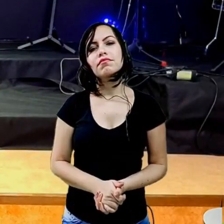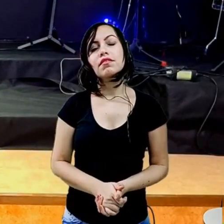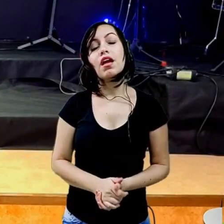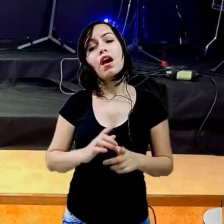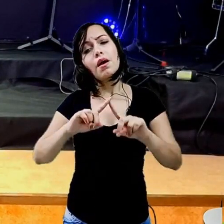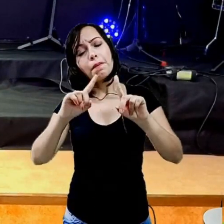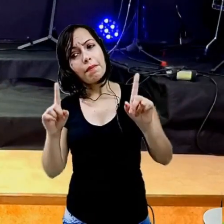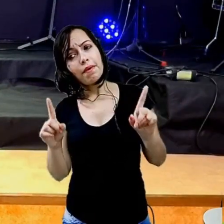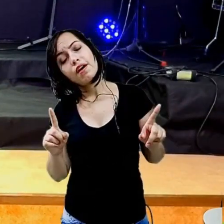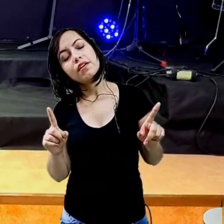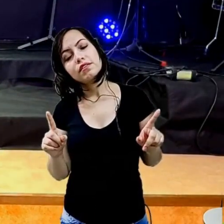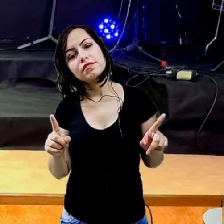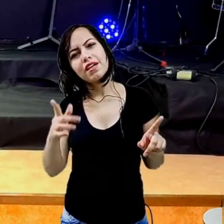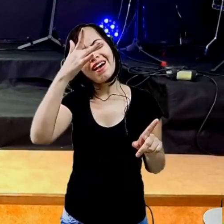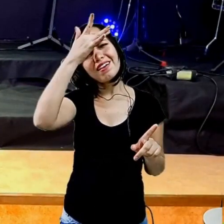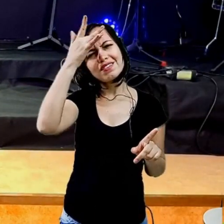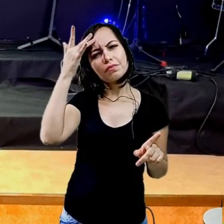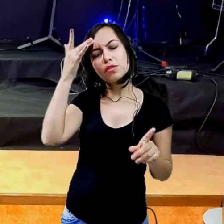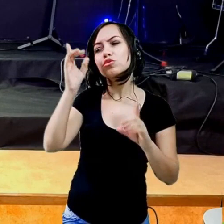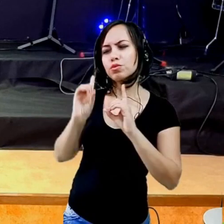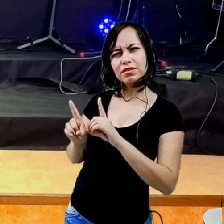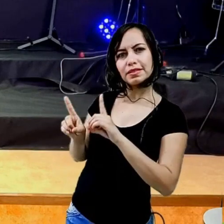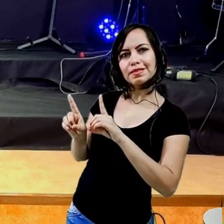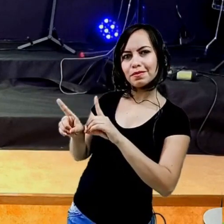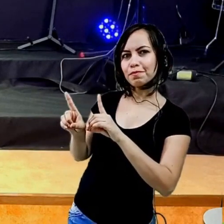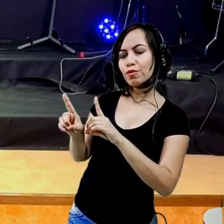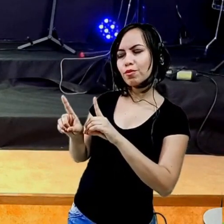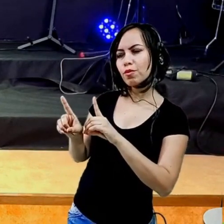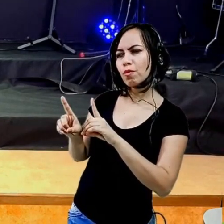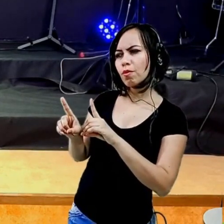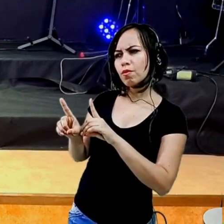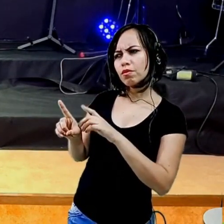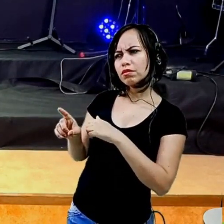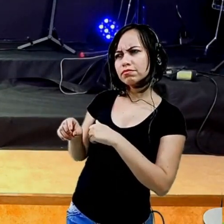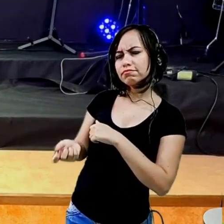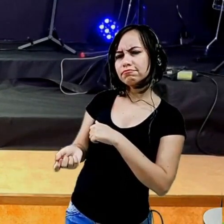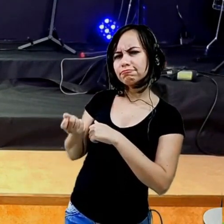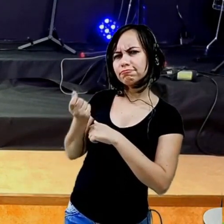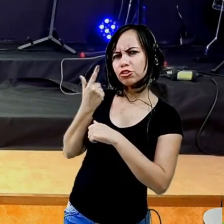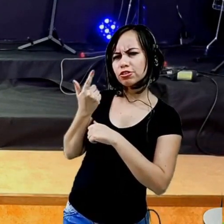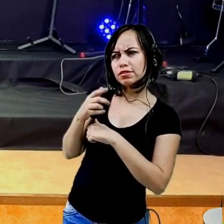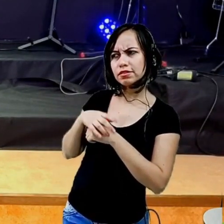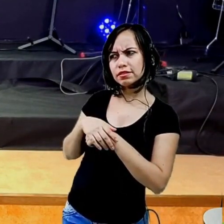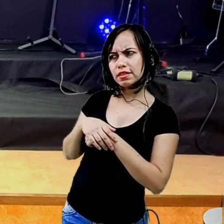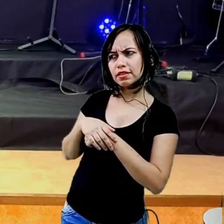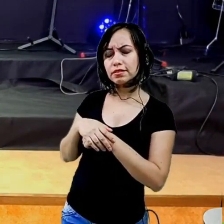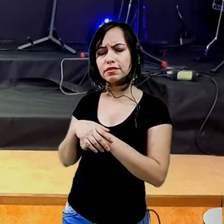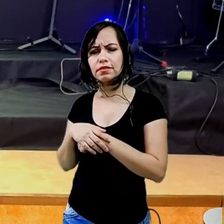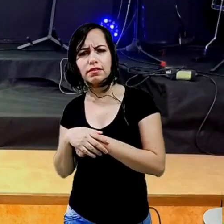aos ouvidos dos seus discípulos, isso soou, ou isso